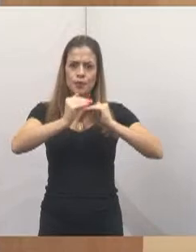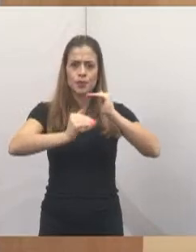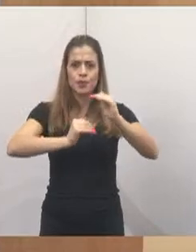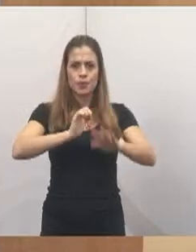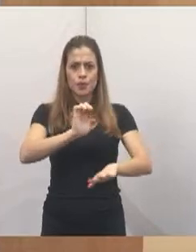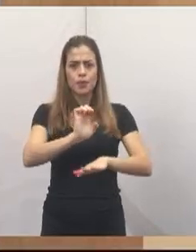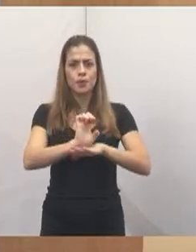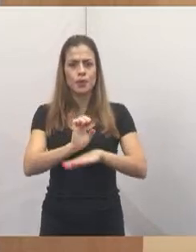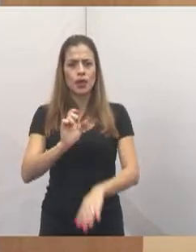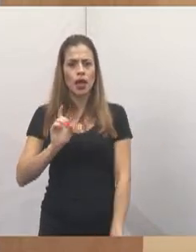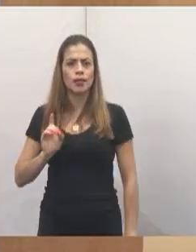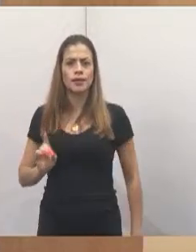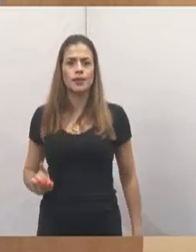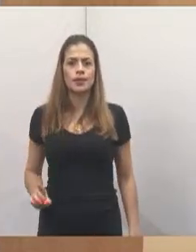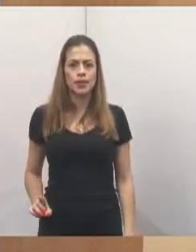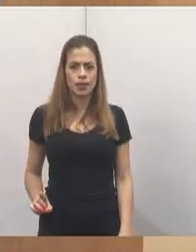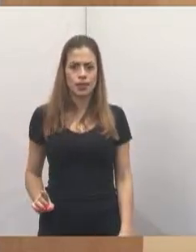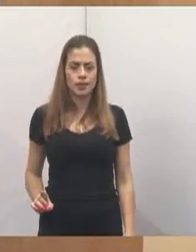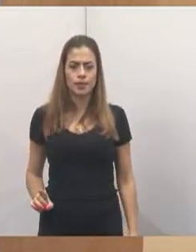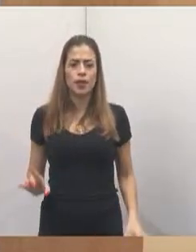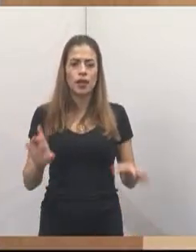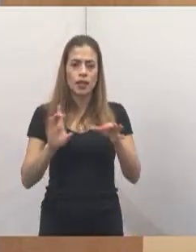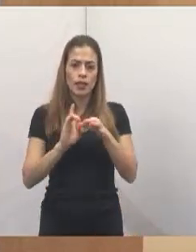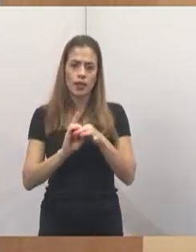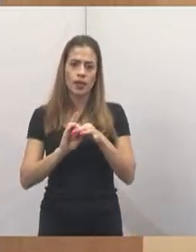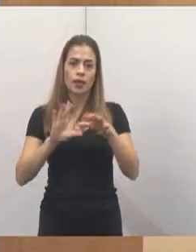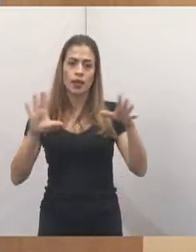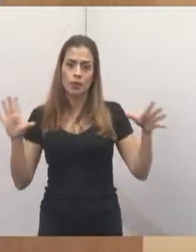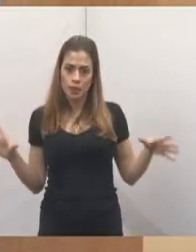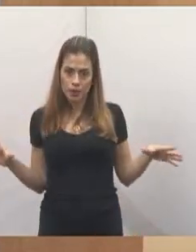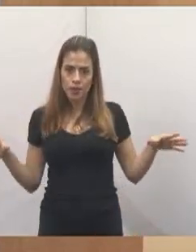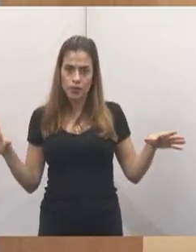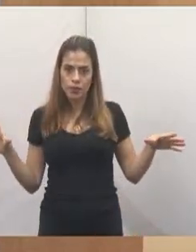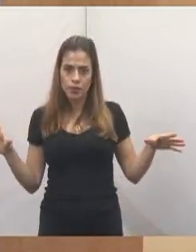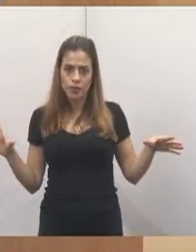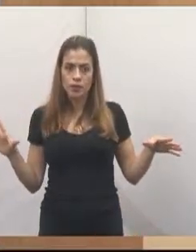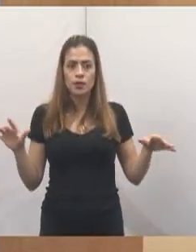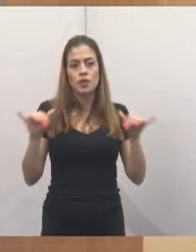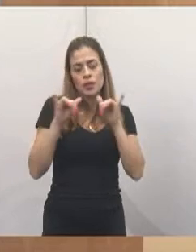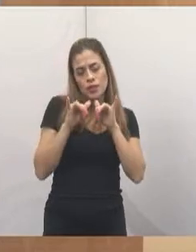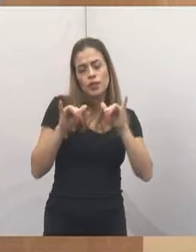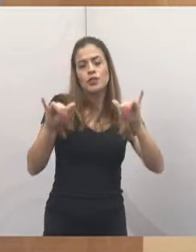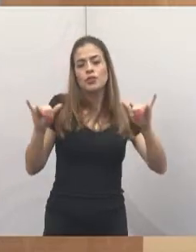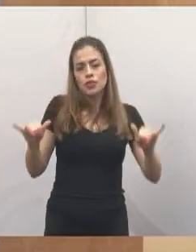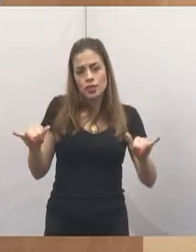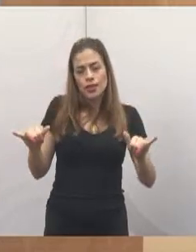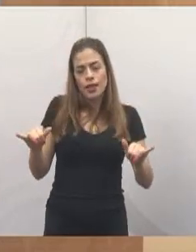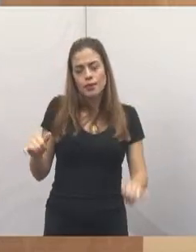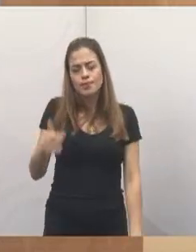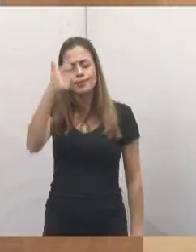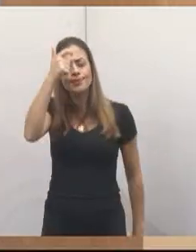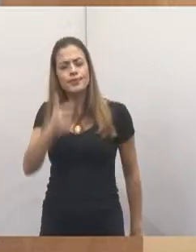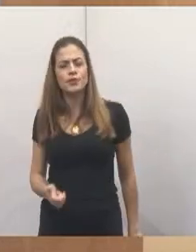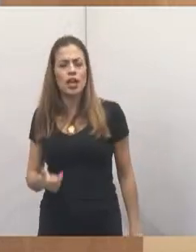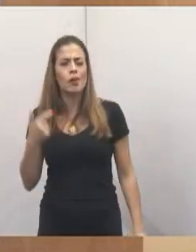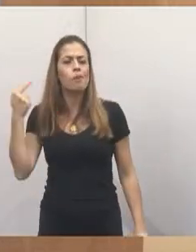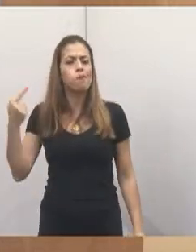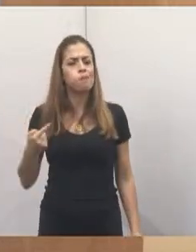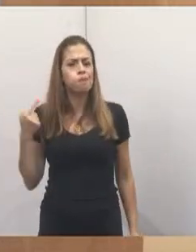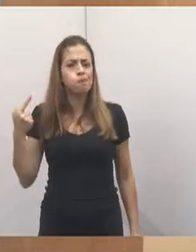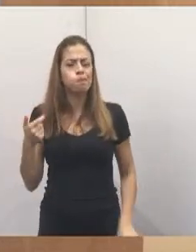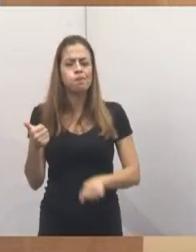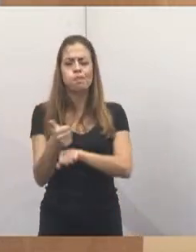Estado democrático de direito. E dizer, senhoras e senhores, que ser advogado, que ser advogada é